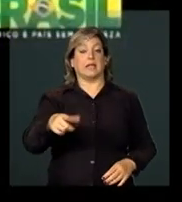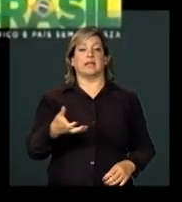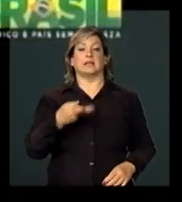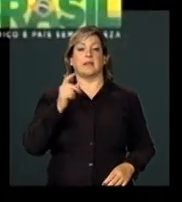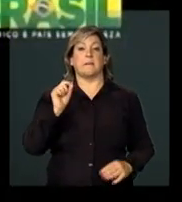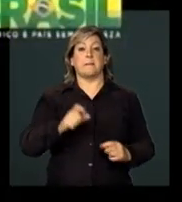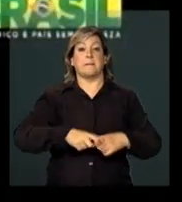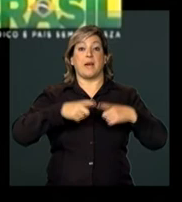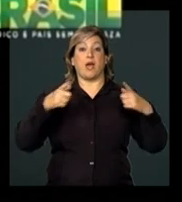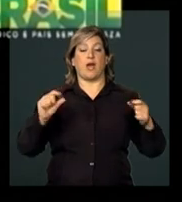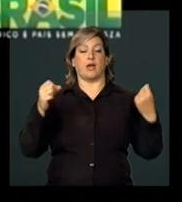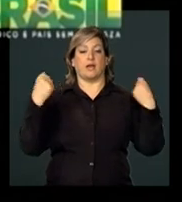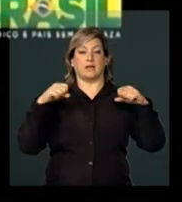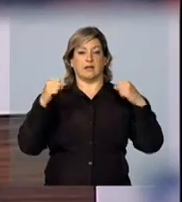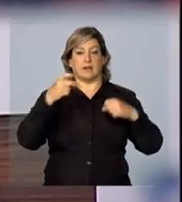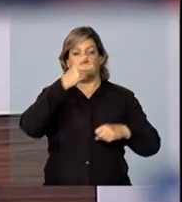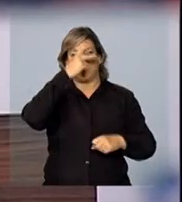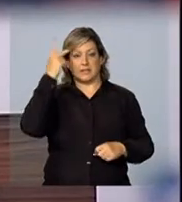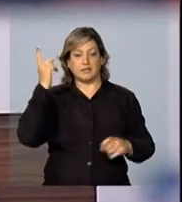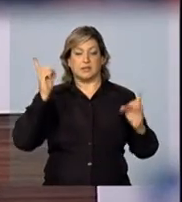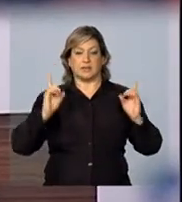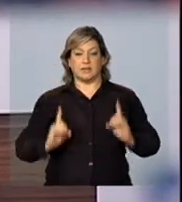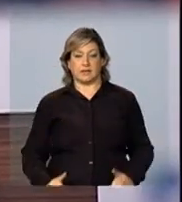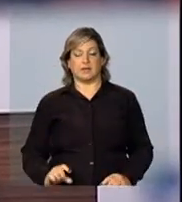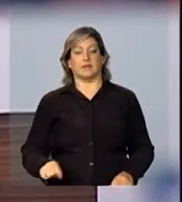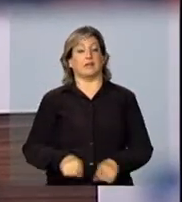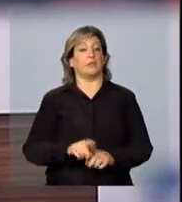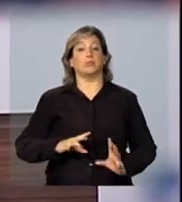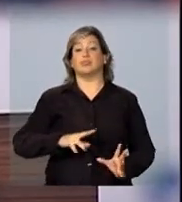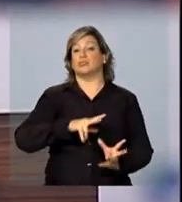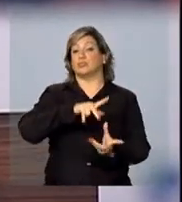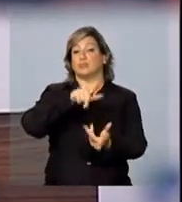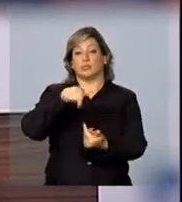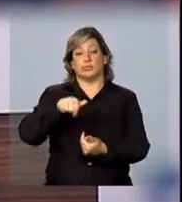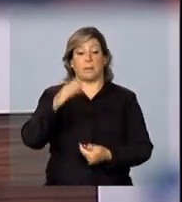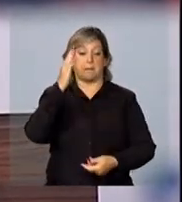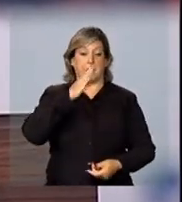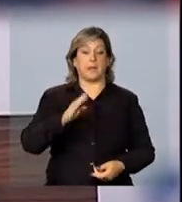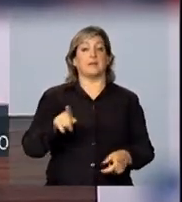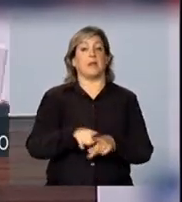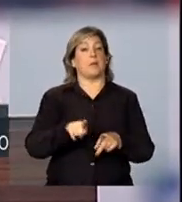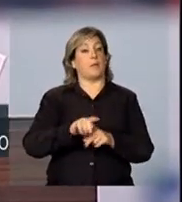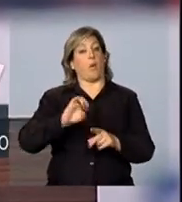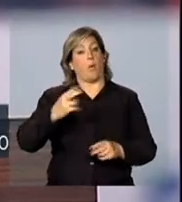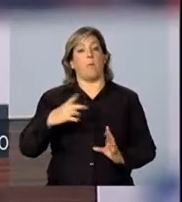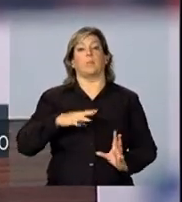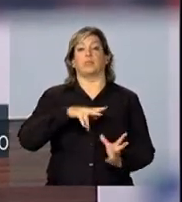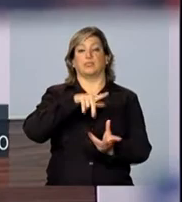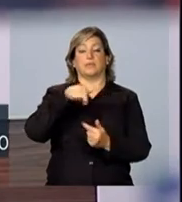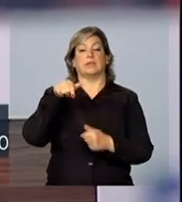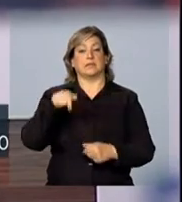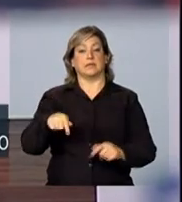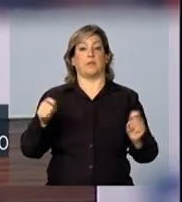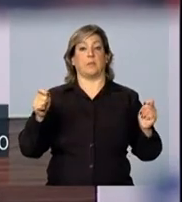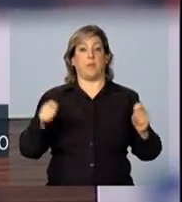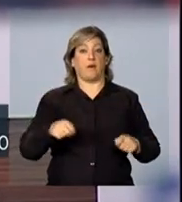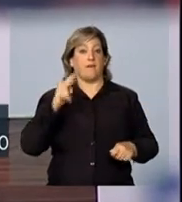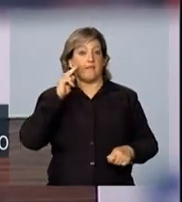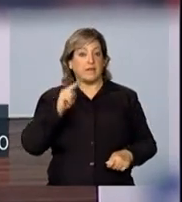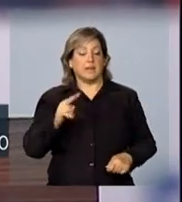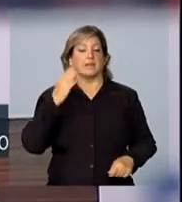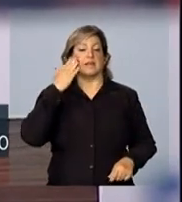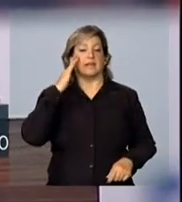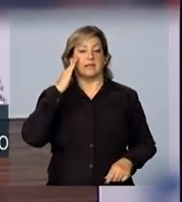evento para Desportivo do país ou do mundo ou do mundo é nos dá a dimensão exata